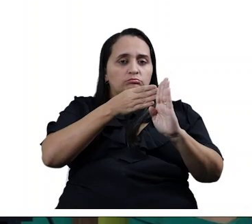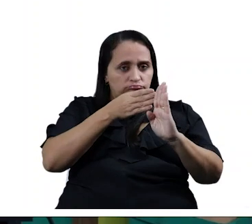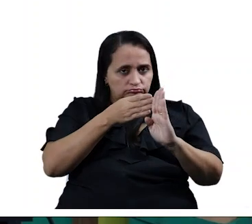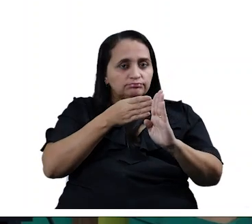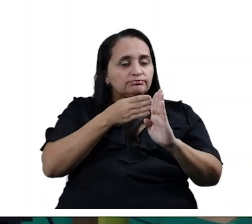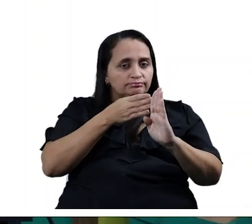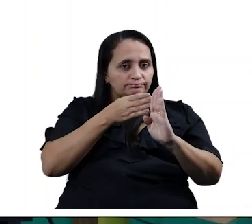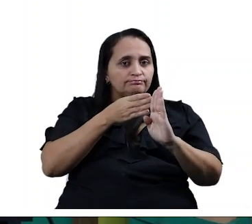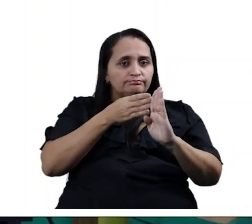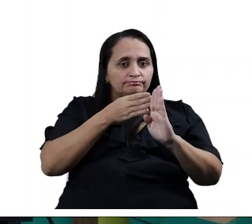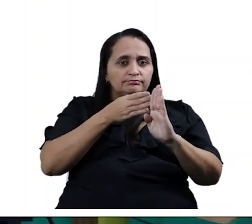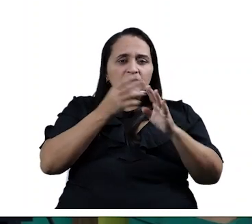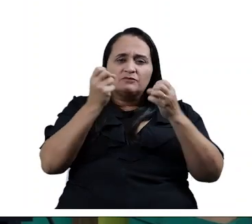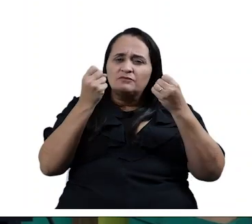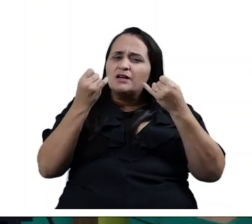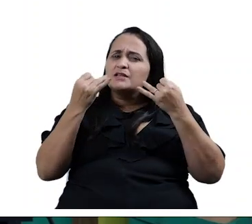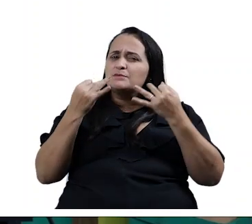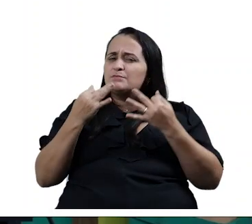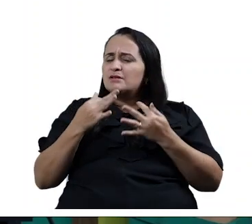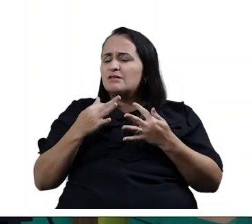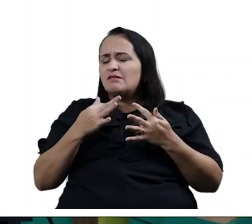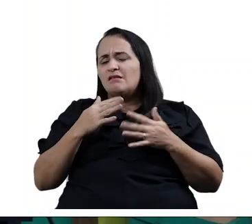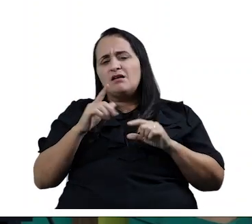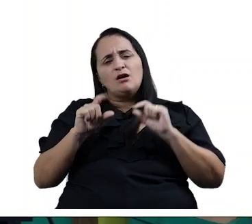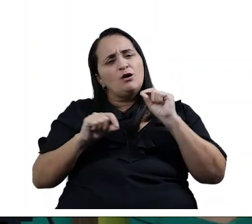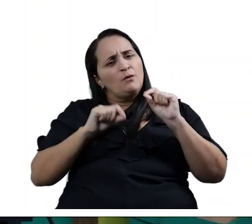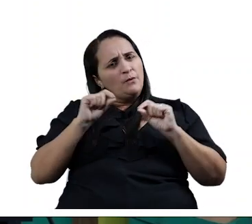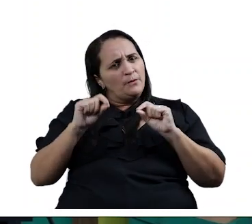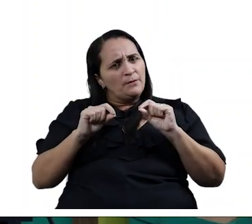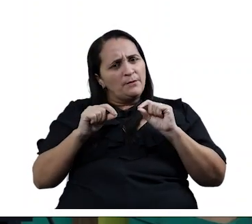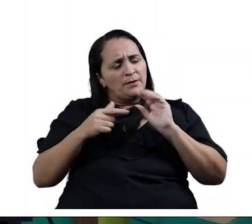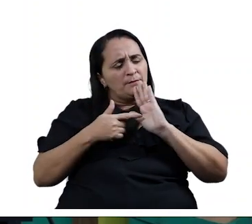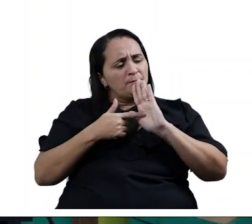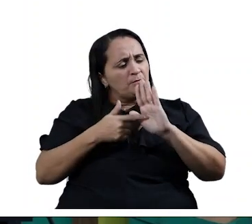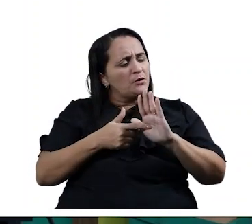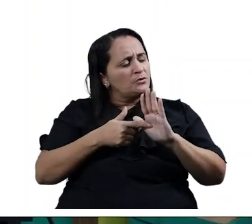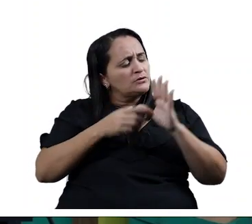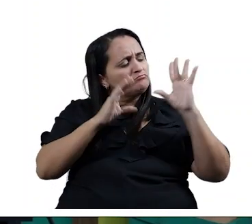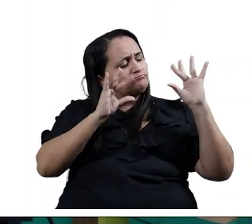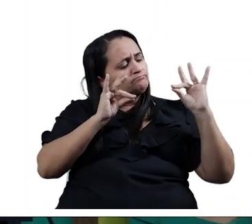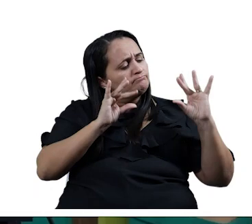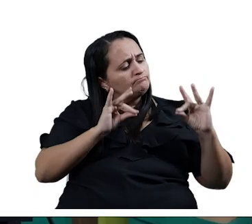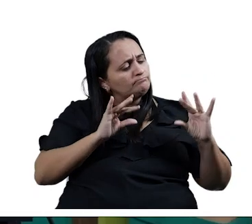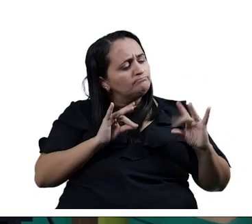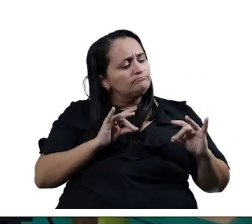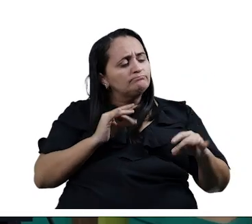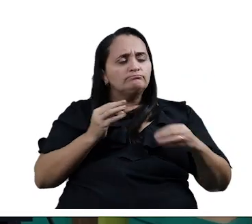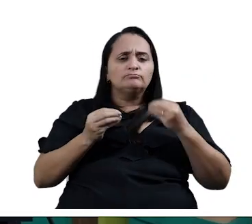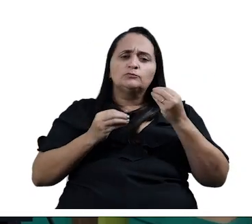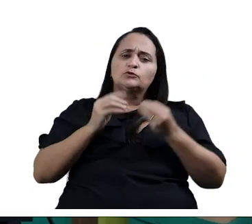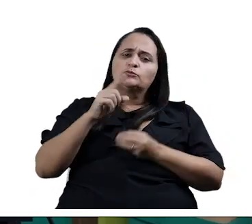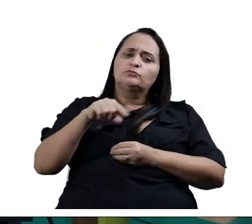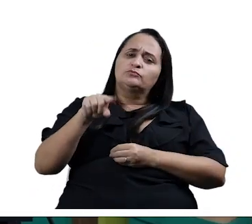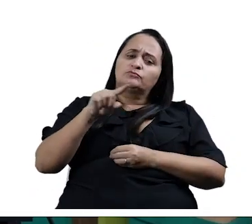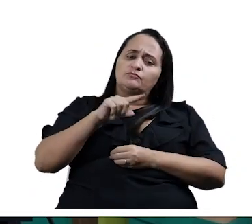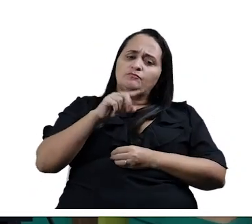aquele fato e ela vai se inteirar em descrever aquele fato da melhor maneira para que